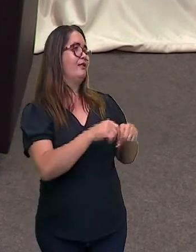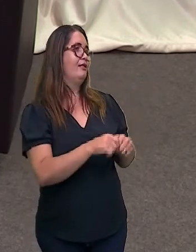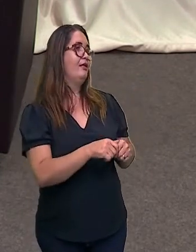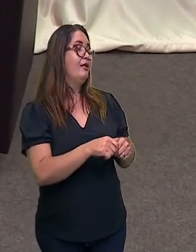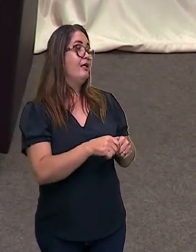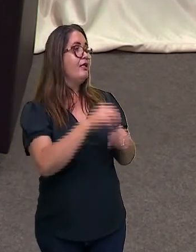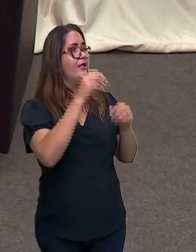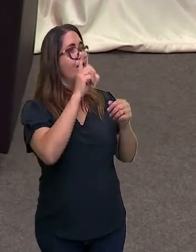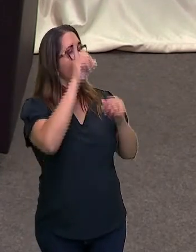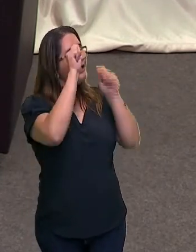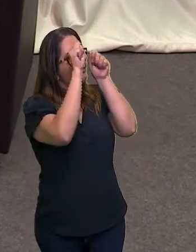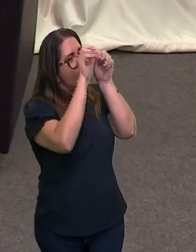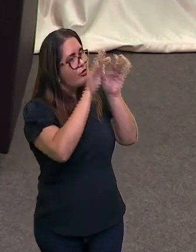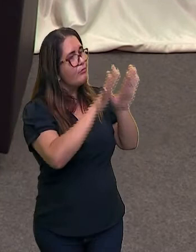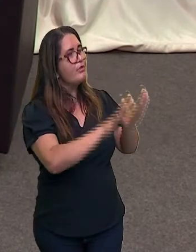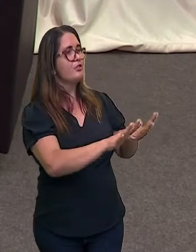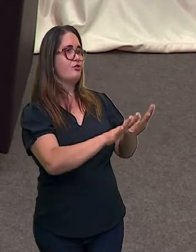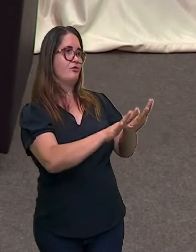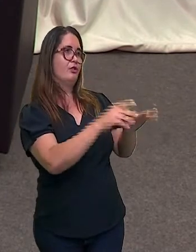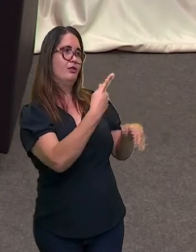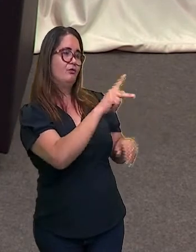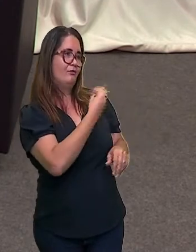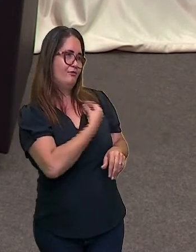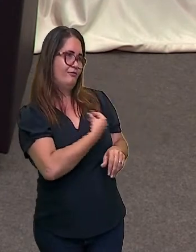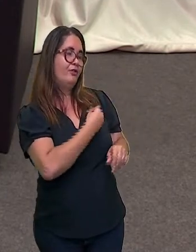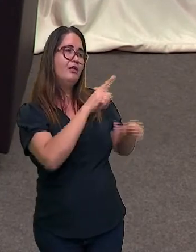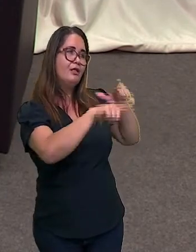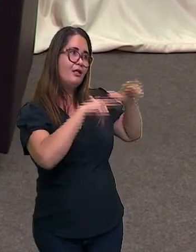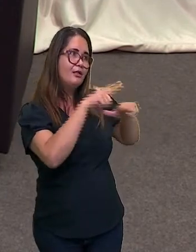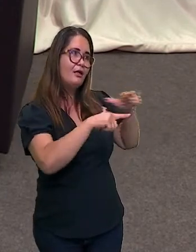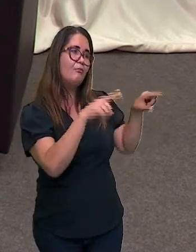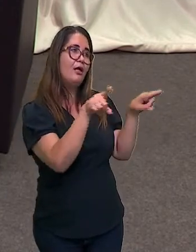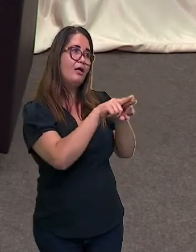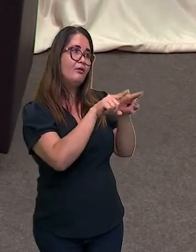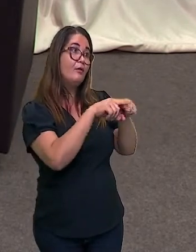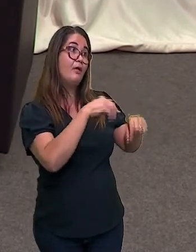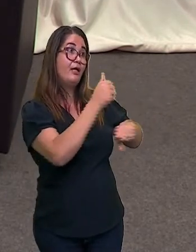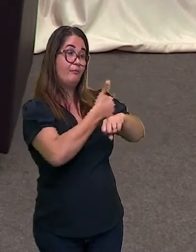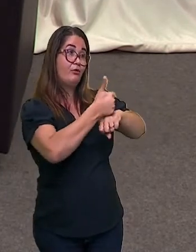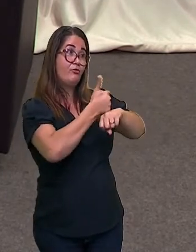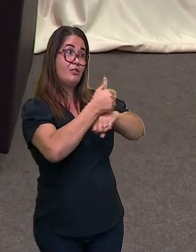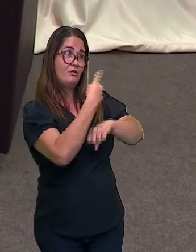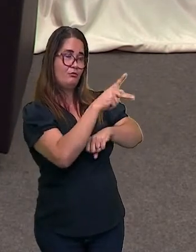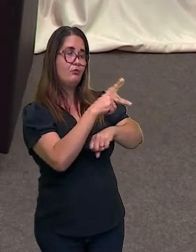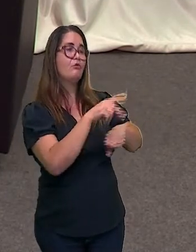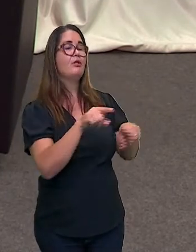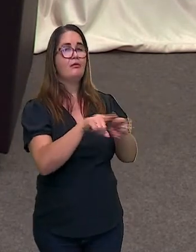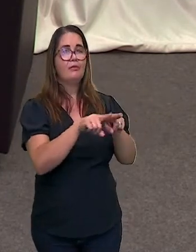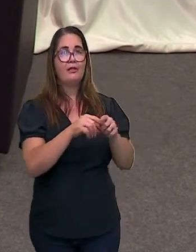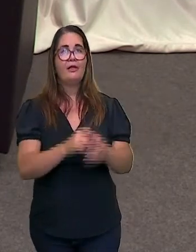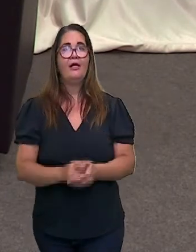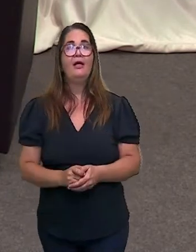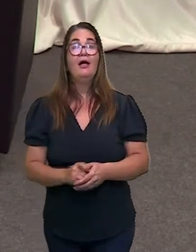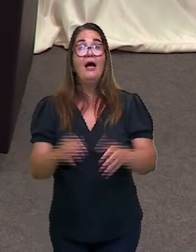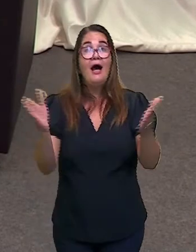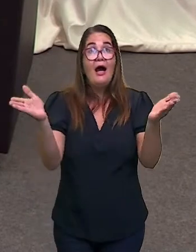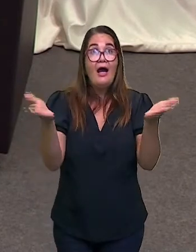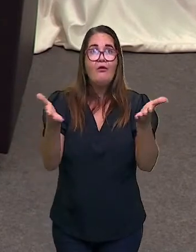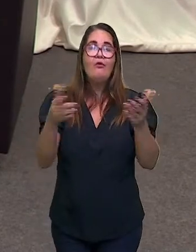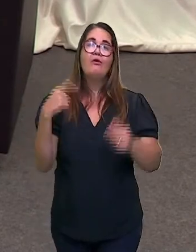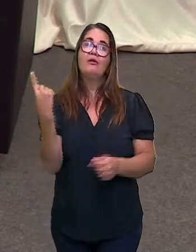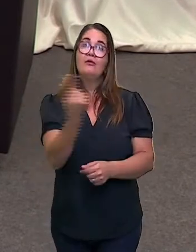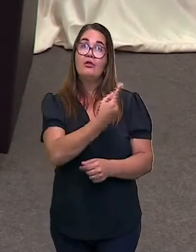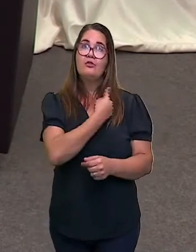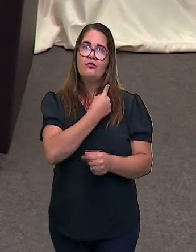rede, e que Deus abençoe o seu trabalho. Amém. Viu? Muito obrigada pela sua presença aqui. E agora, pessoal, nós vamos para